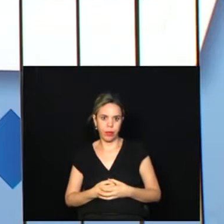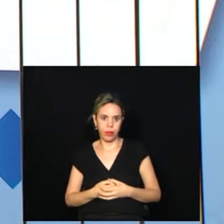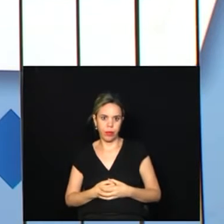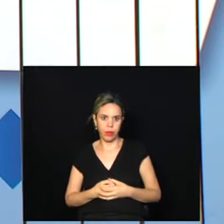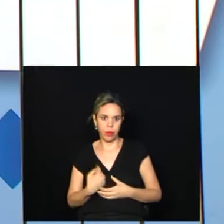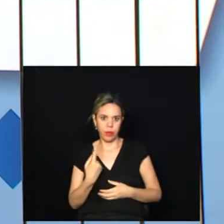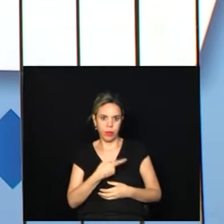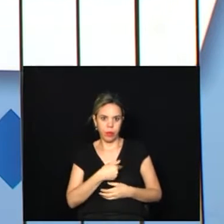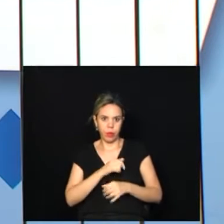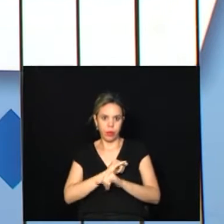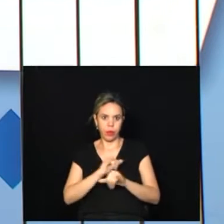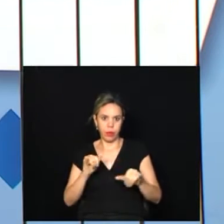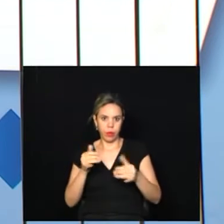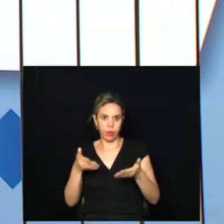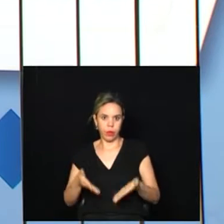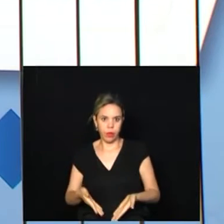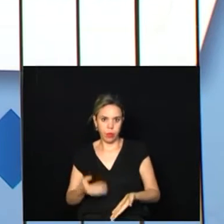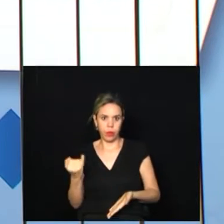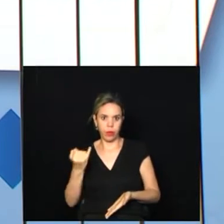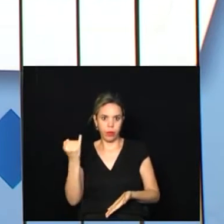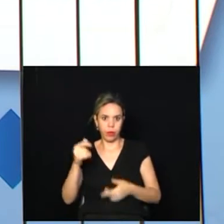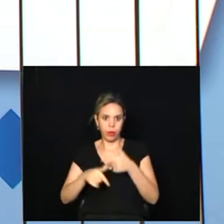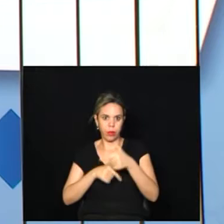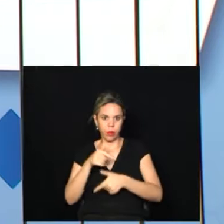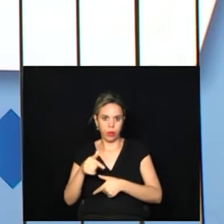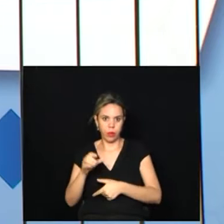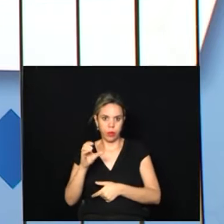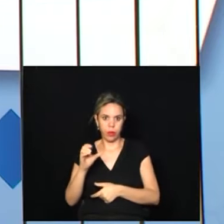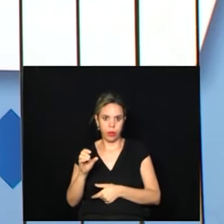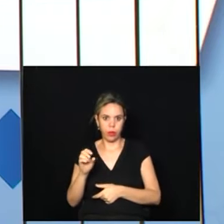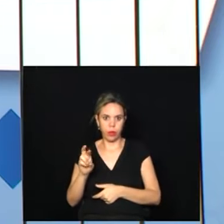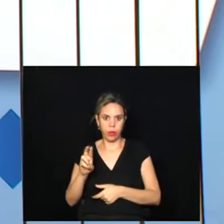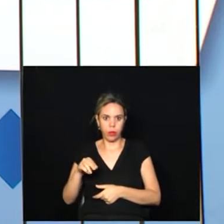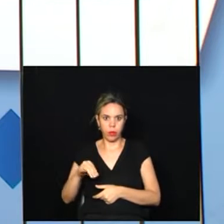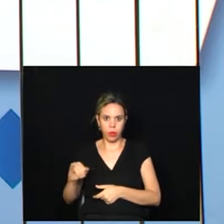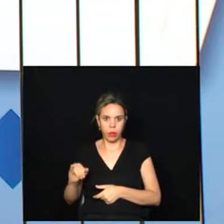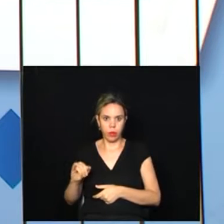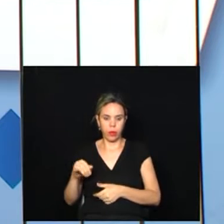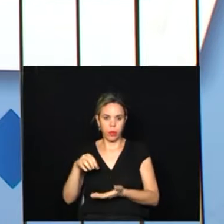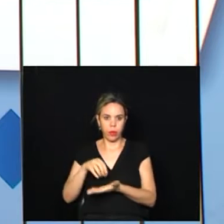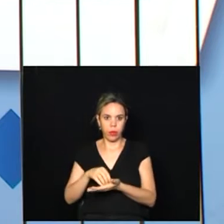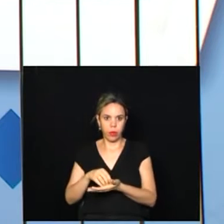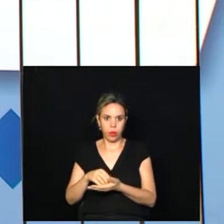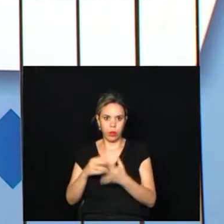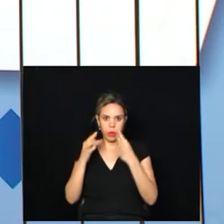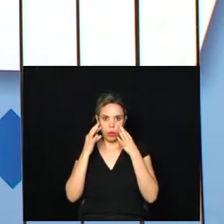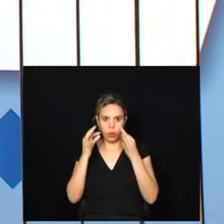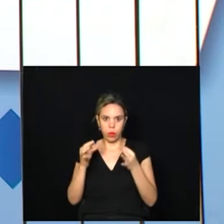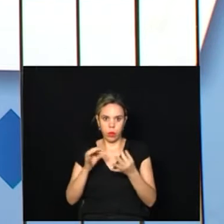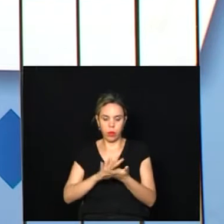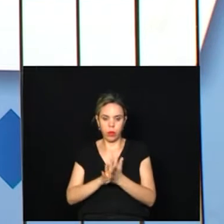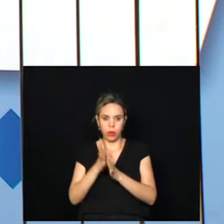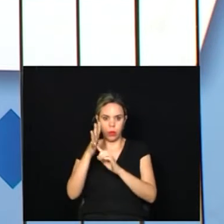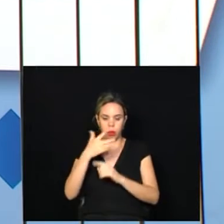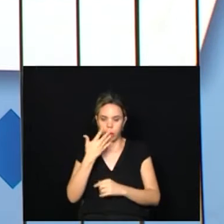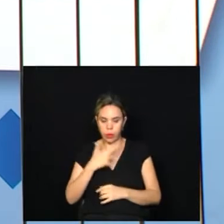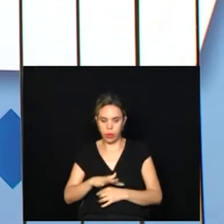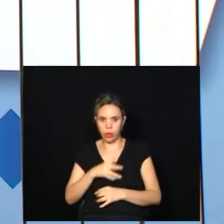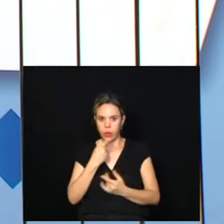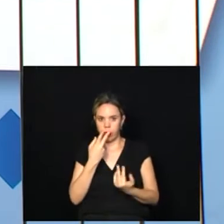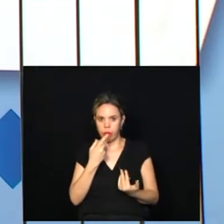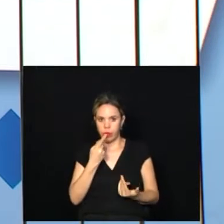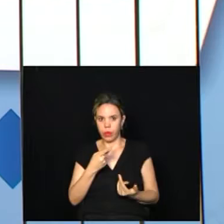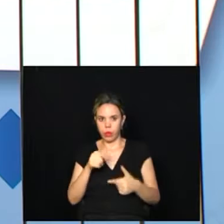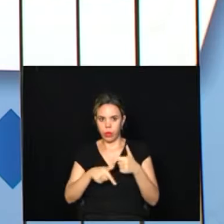E a gente reforça aqui o importante trabalho do CRAME, que é o Centro Regional de Atenção aos Maus Tratos na Infância, como ele disse,